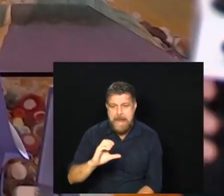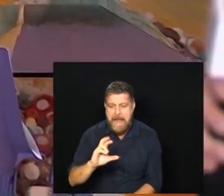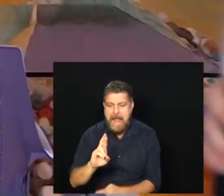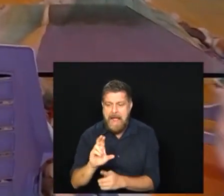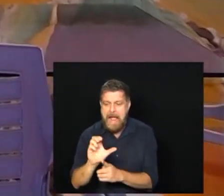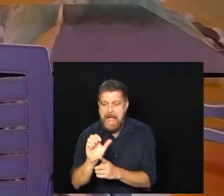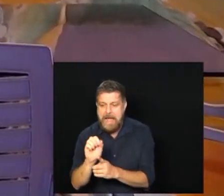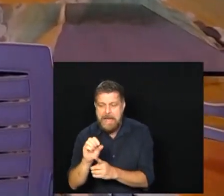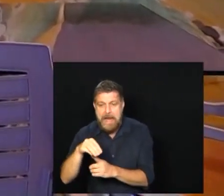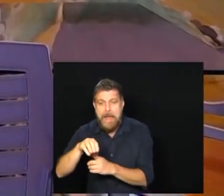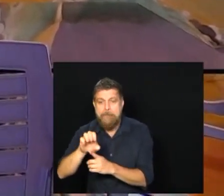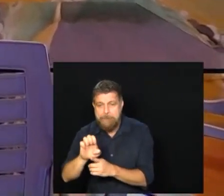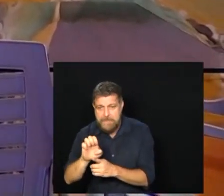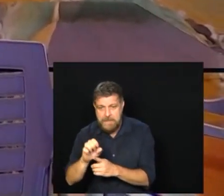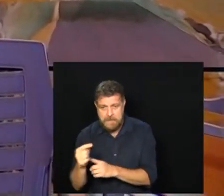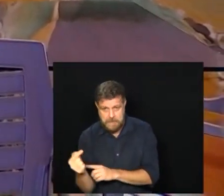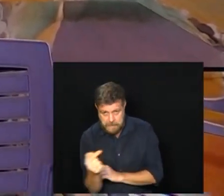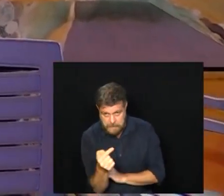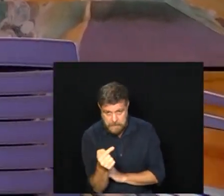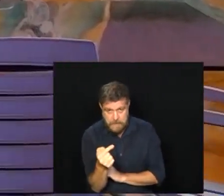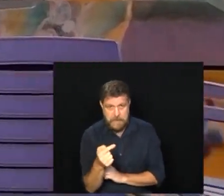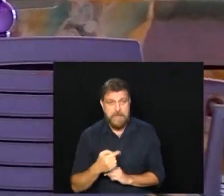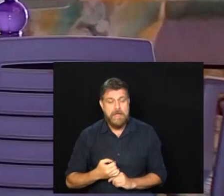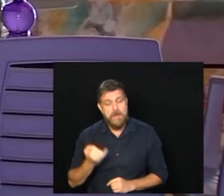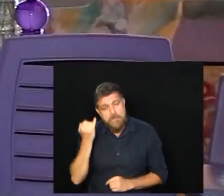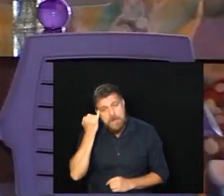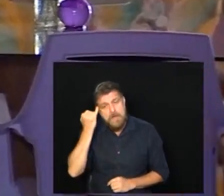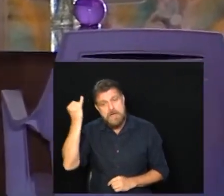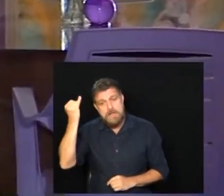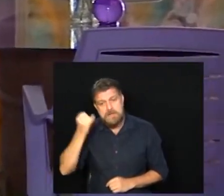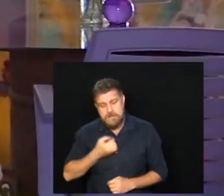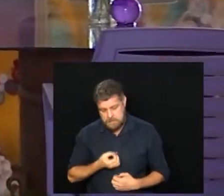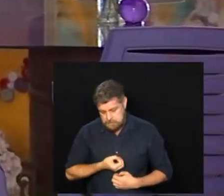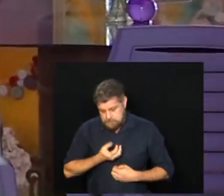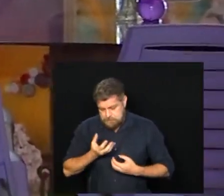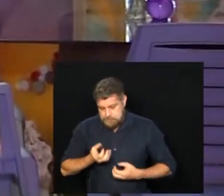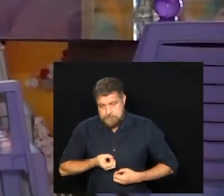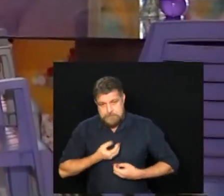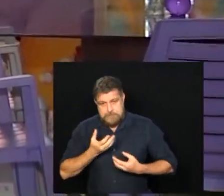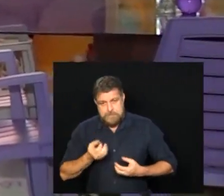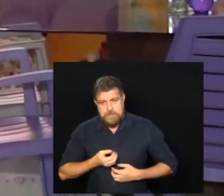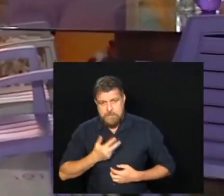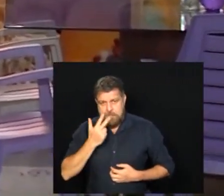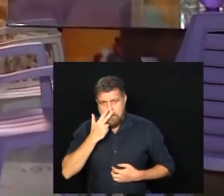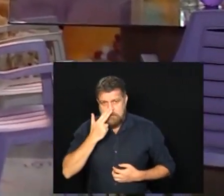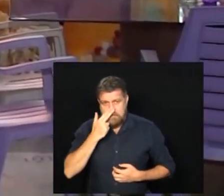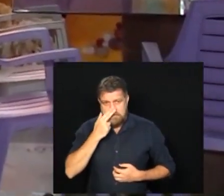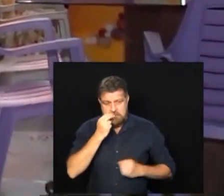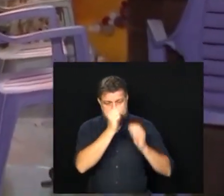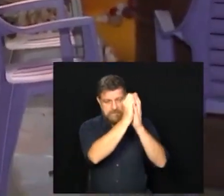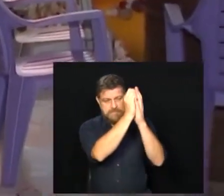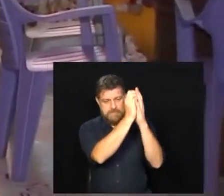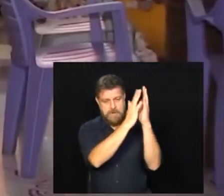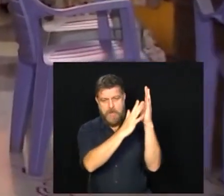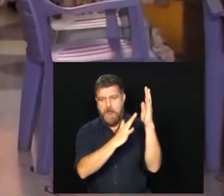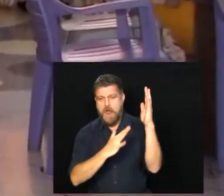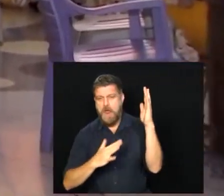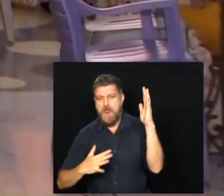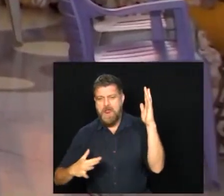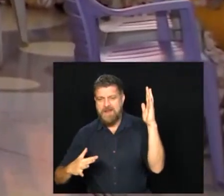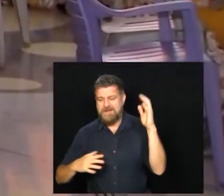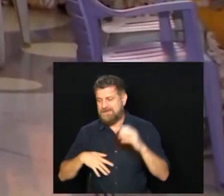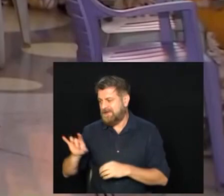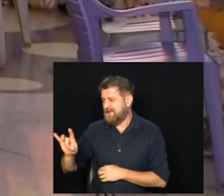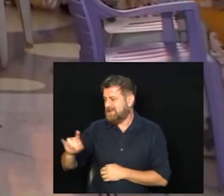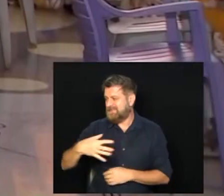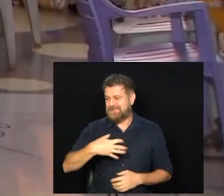uma escultura, é uma ideia criativa, é uma arte, como se algo tivesse caído aqui dentro. Eu sinto assim, mas cada um sente